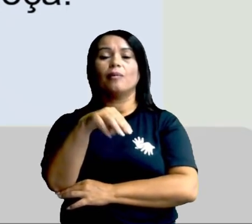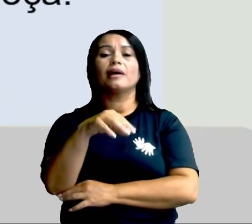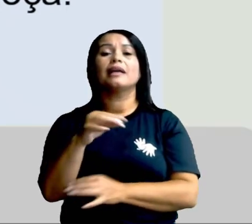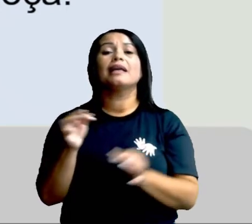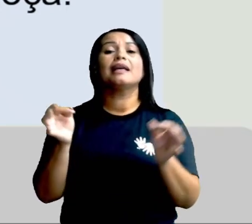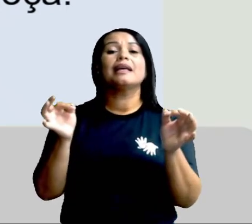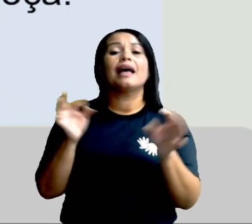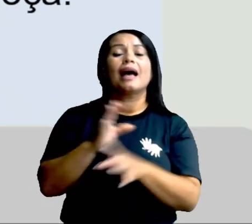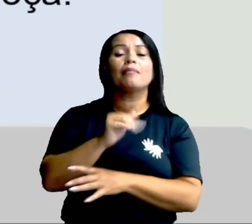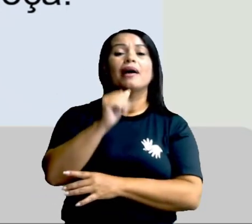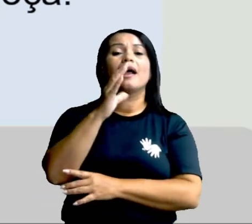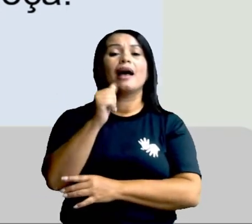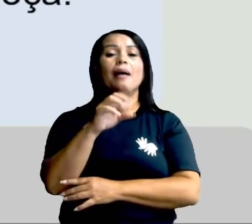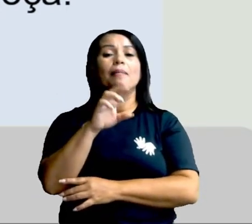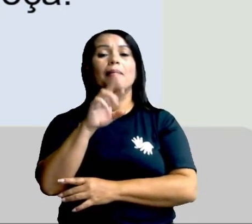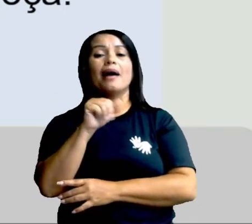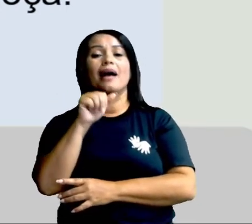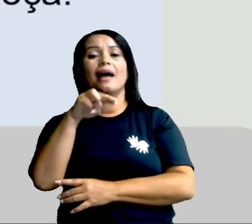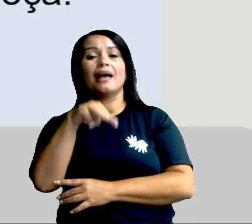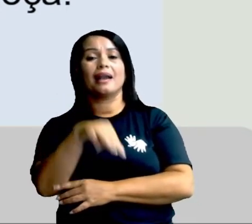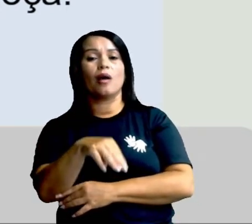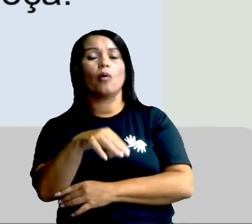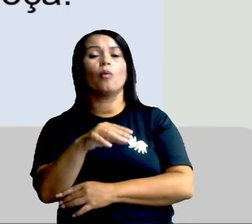acabaram nos